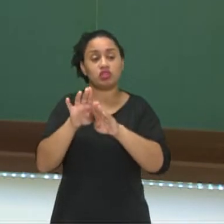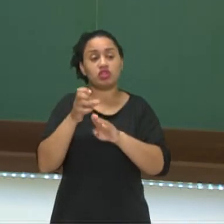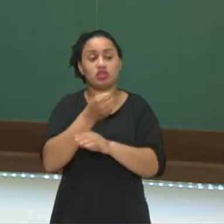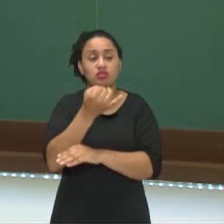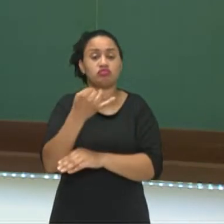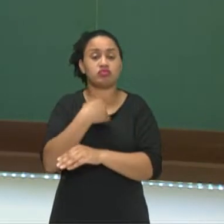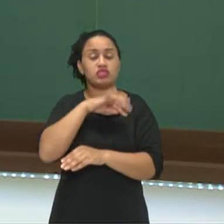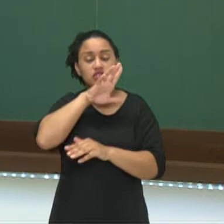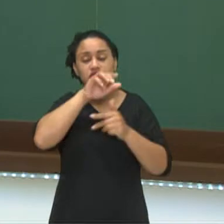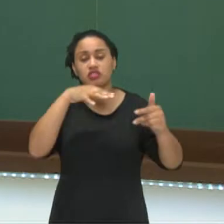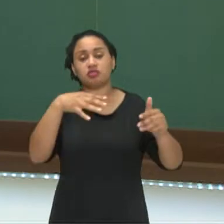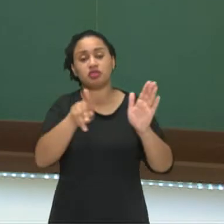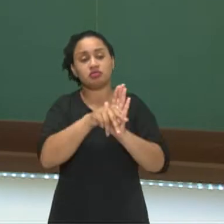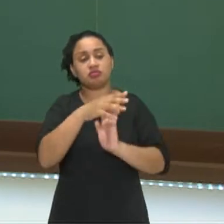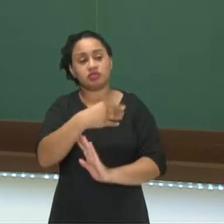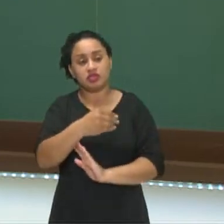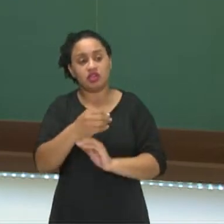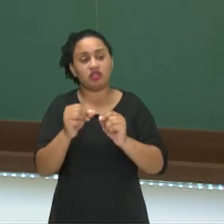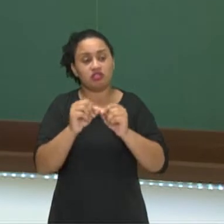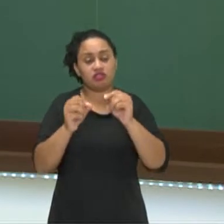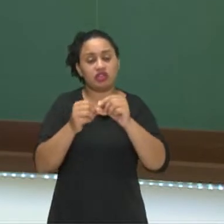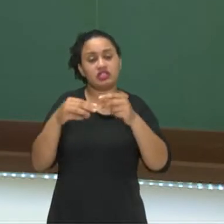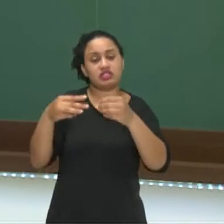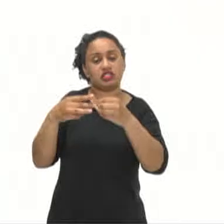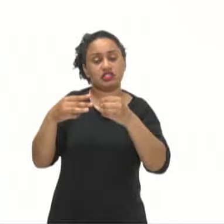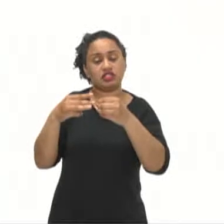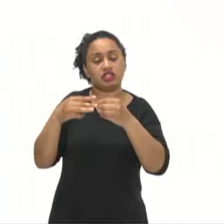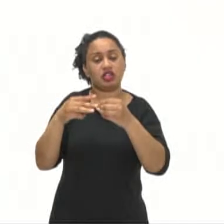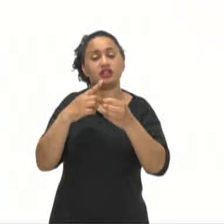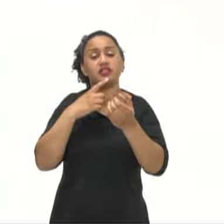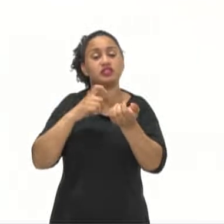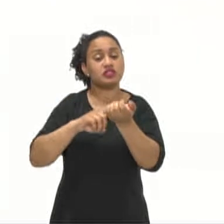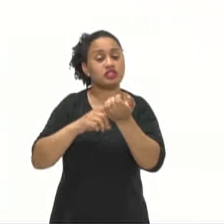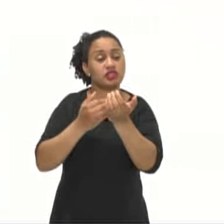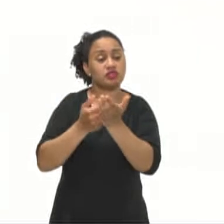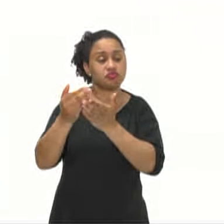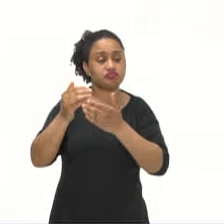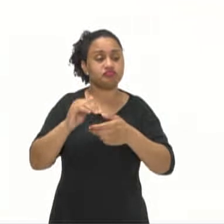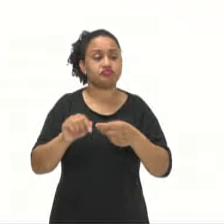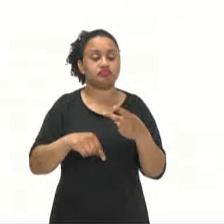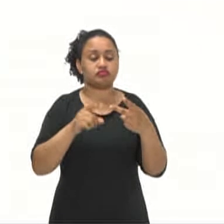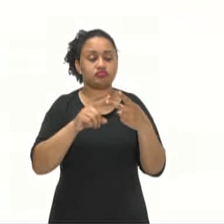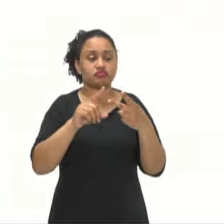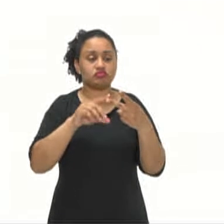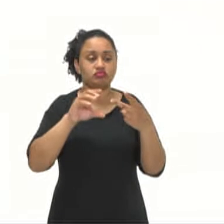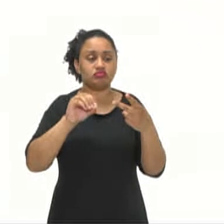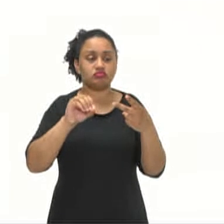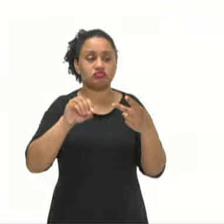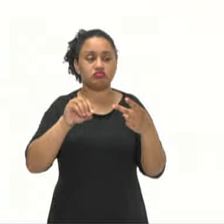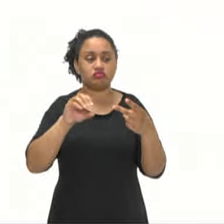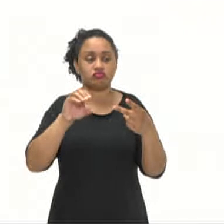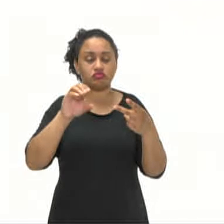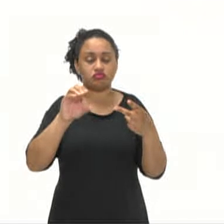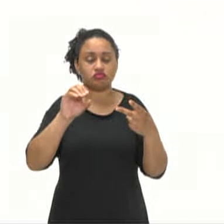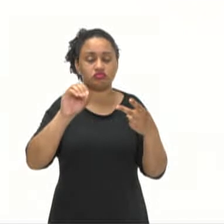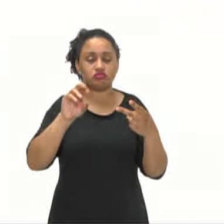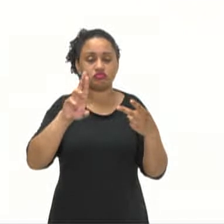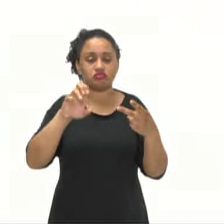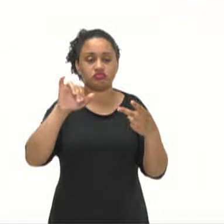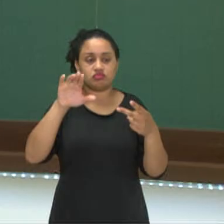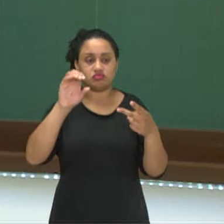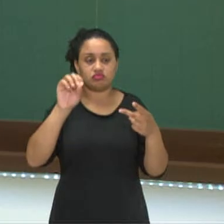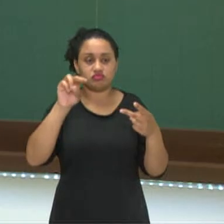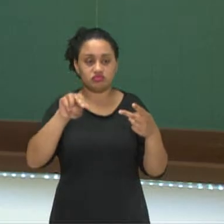vai formar as células sanguíneas iniciais. O córion, ele vai estar relacionado, aqui essa estrutura